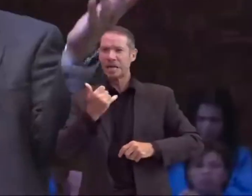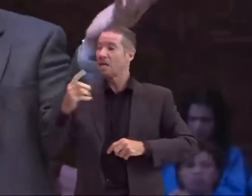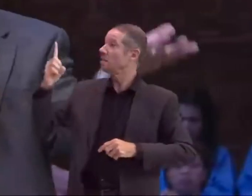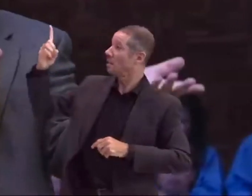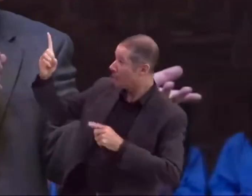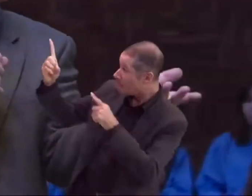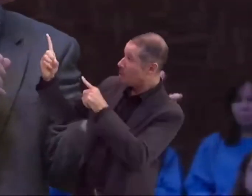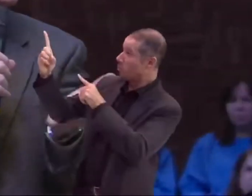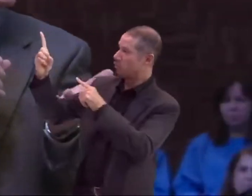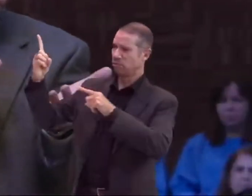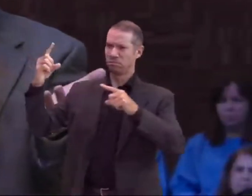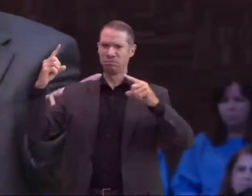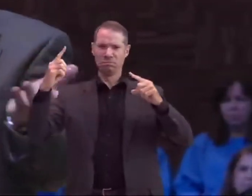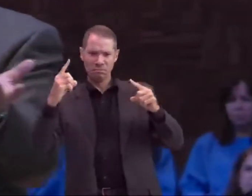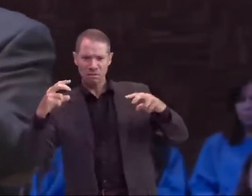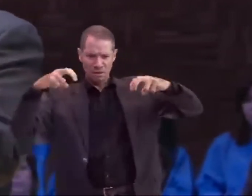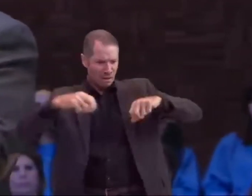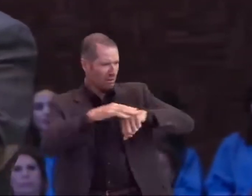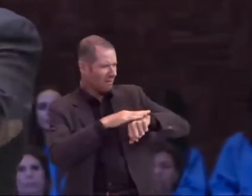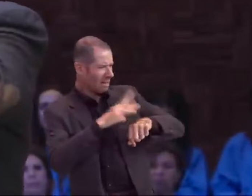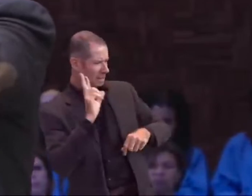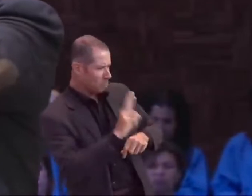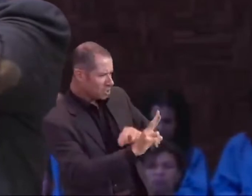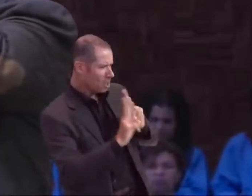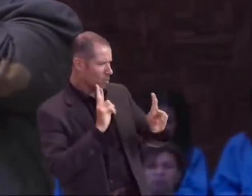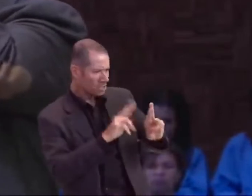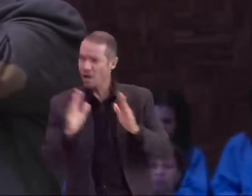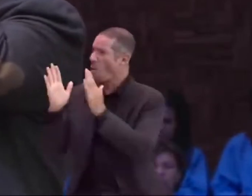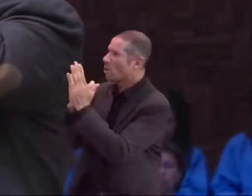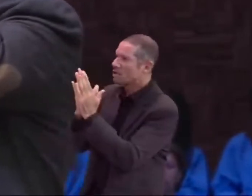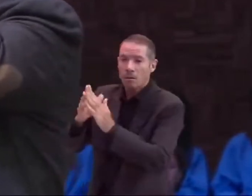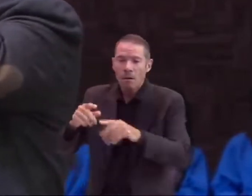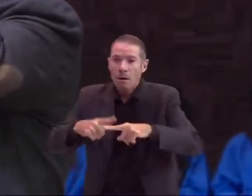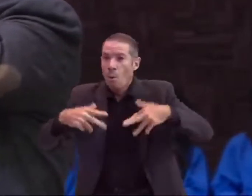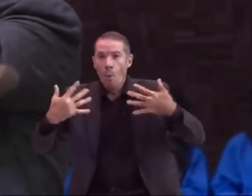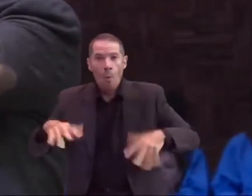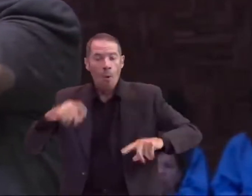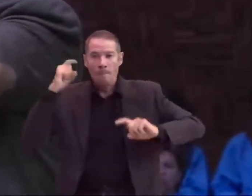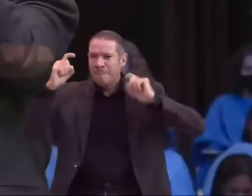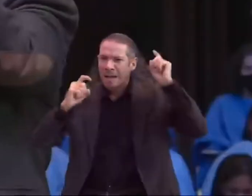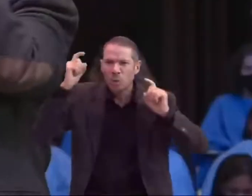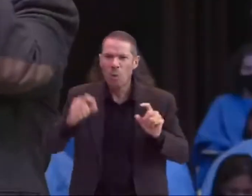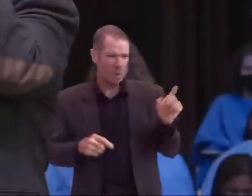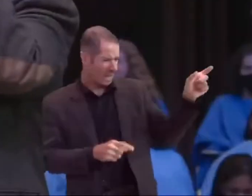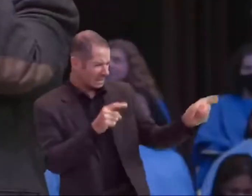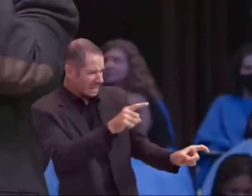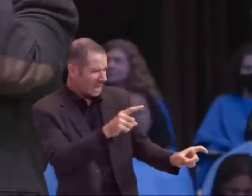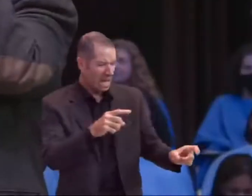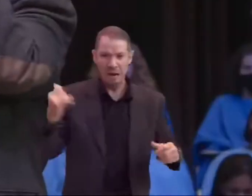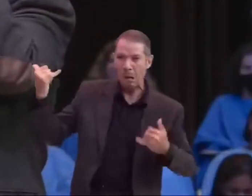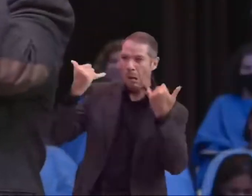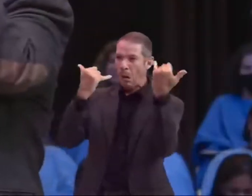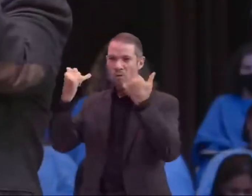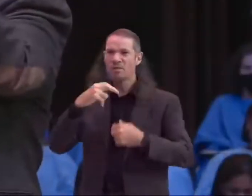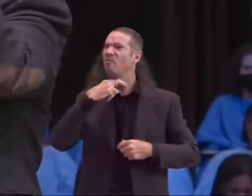Deus falava com ele, e eu fiquei pensando comigo: que coisa maluca, esse cara deve ouvir